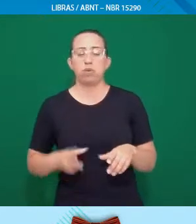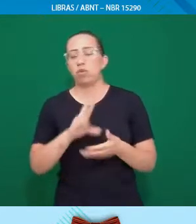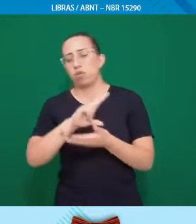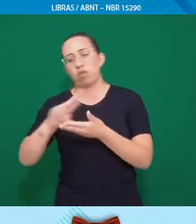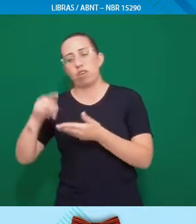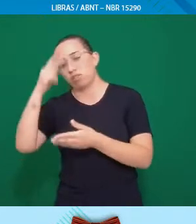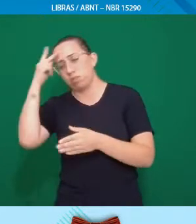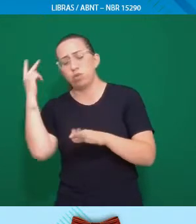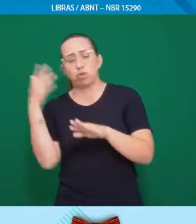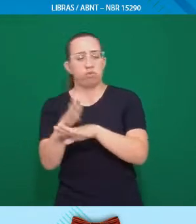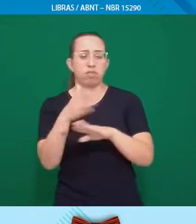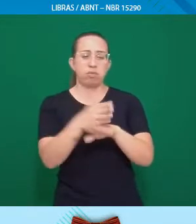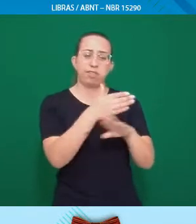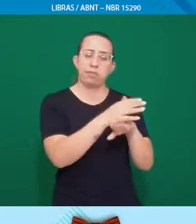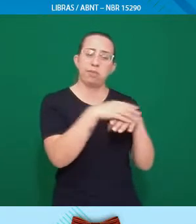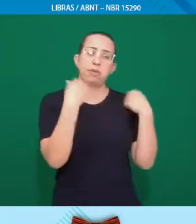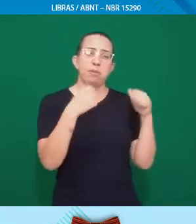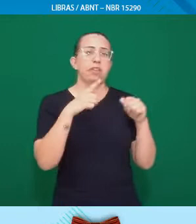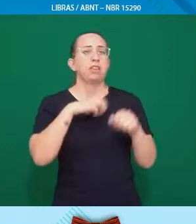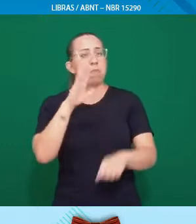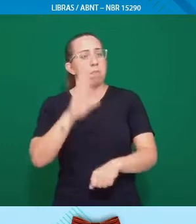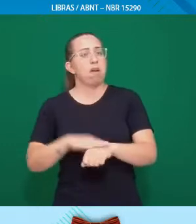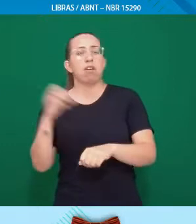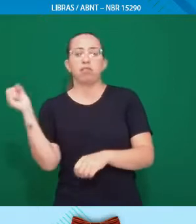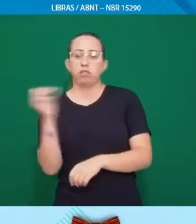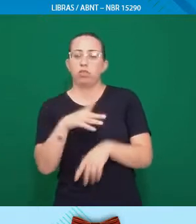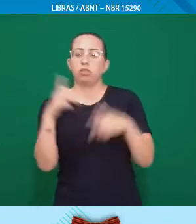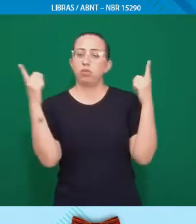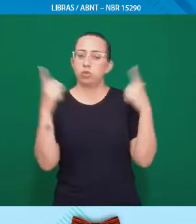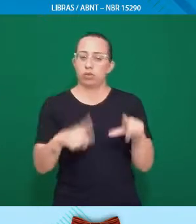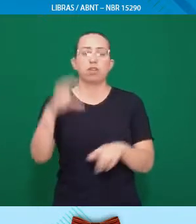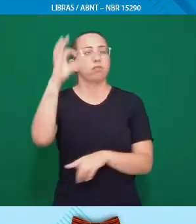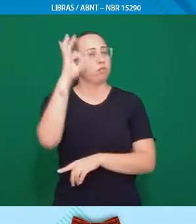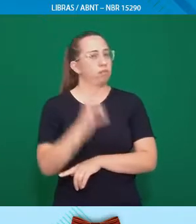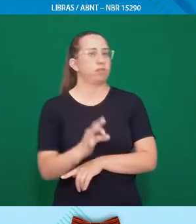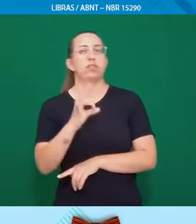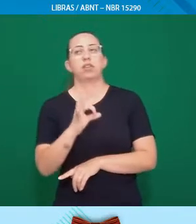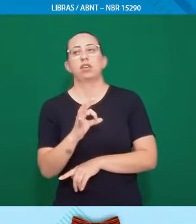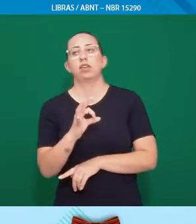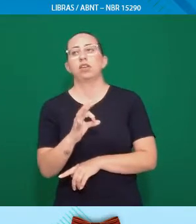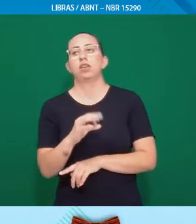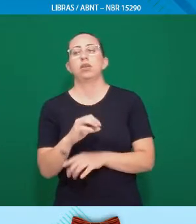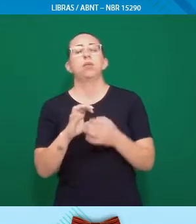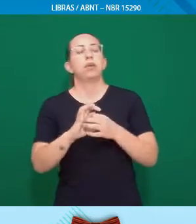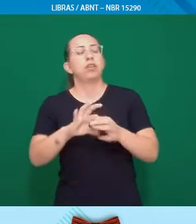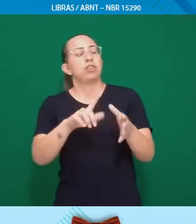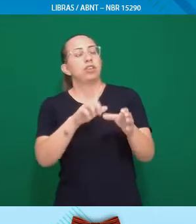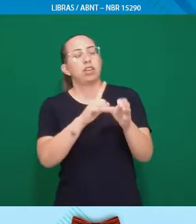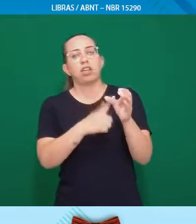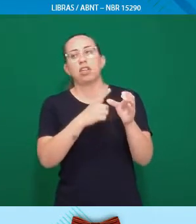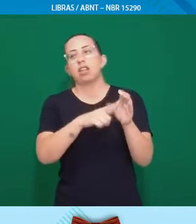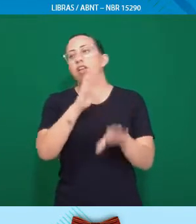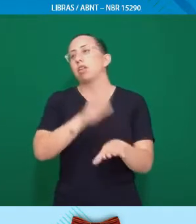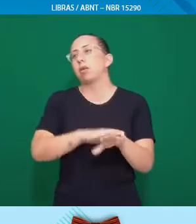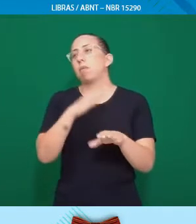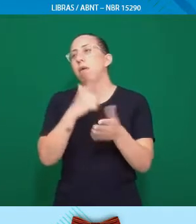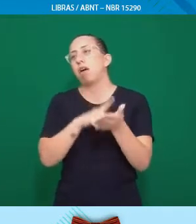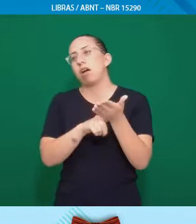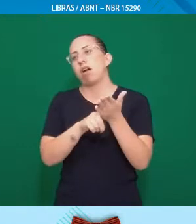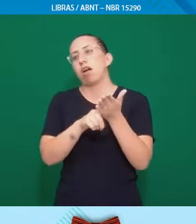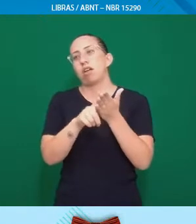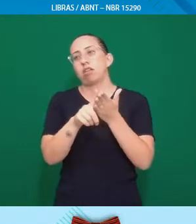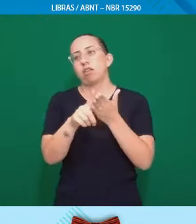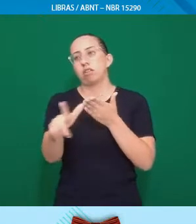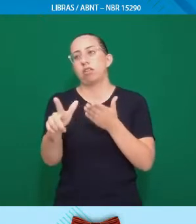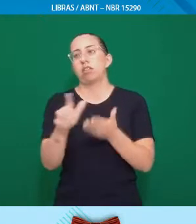e para garantir o descarte correto do lixo e por consequência uma cidade mais limpa a necessidade de